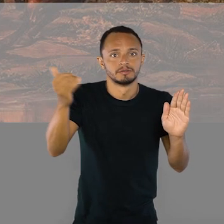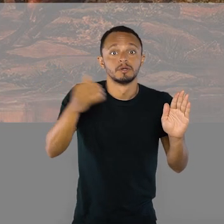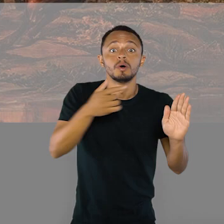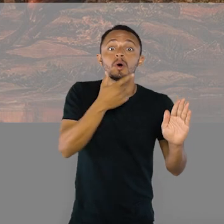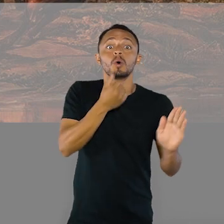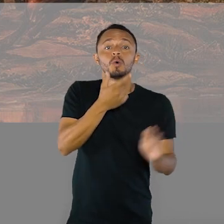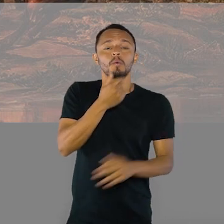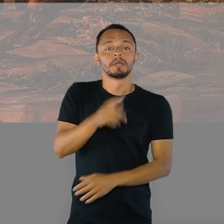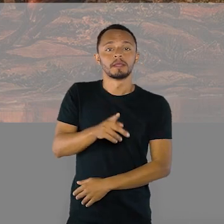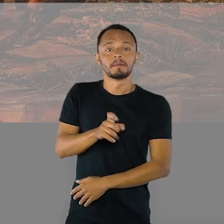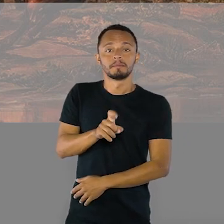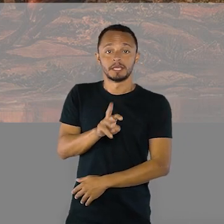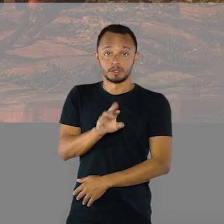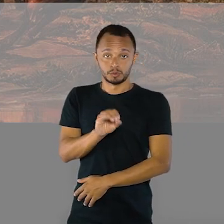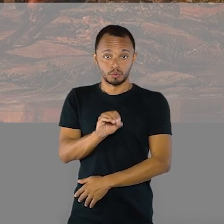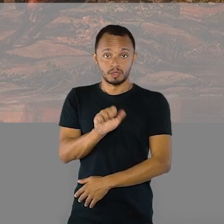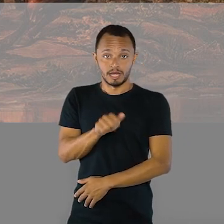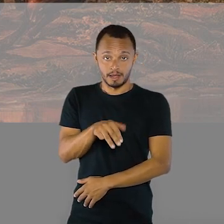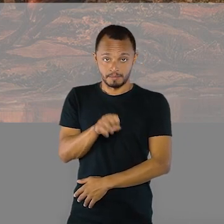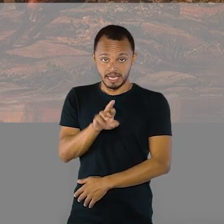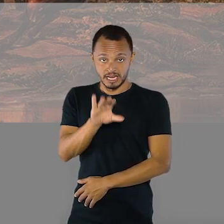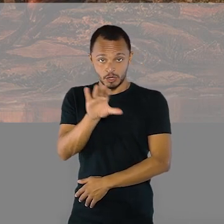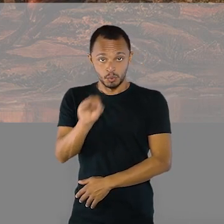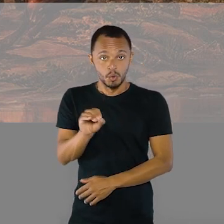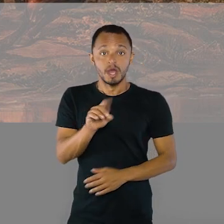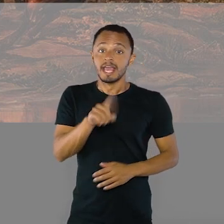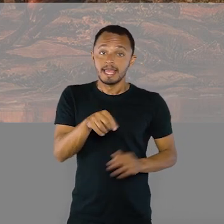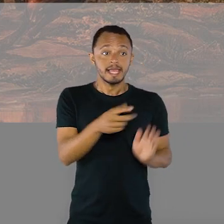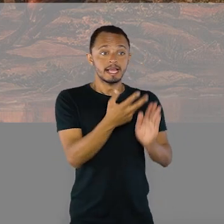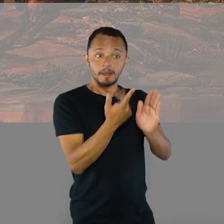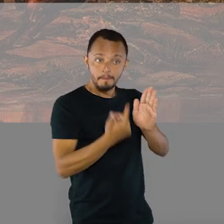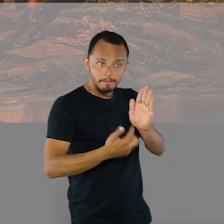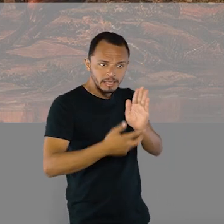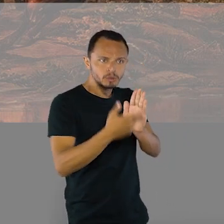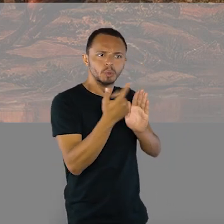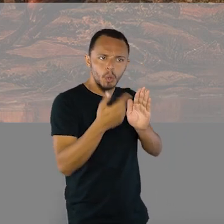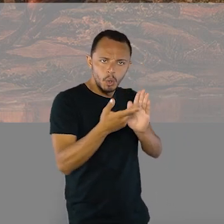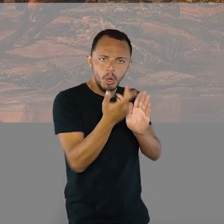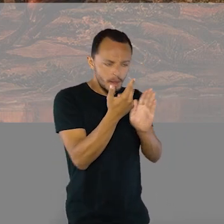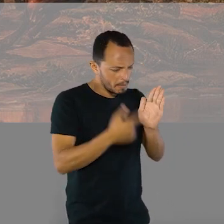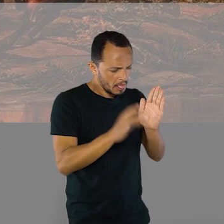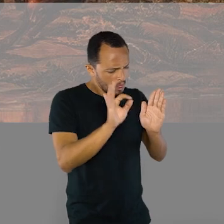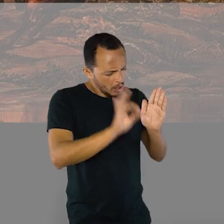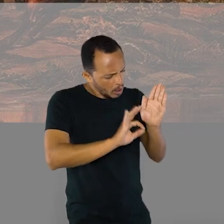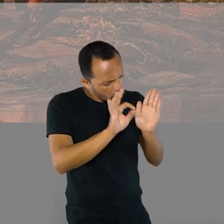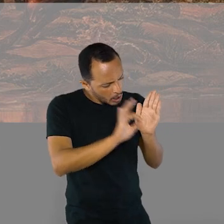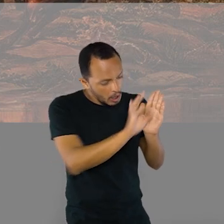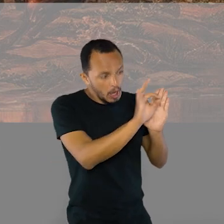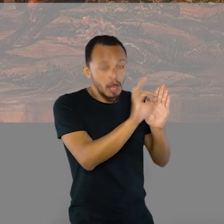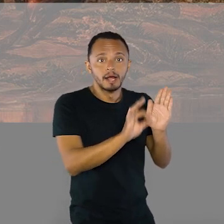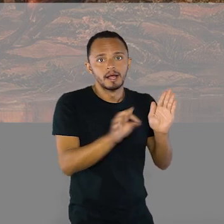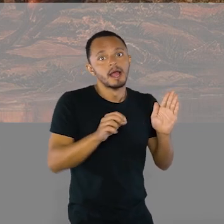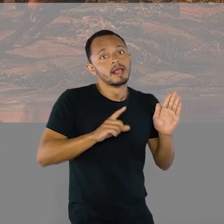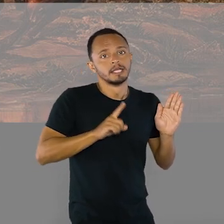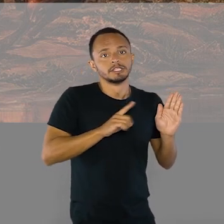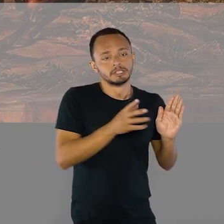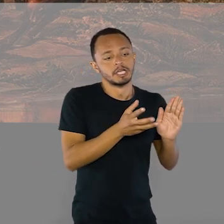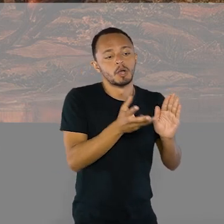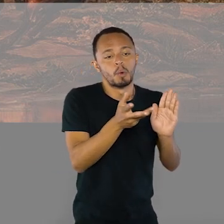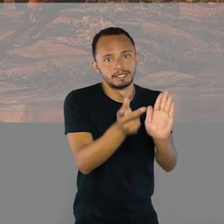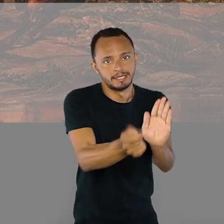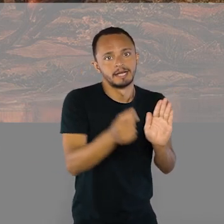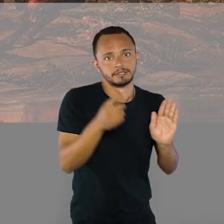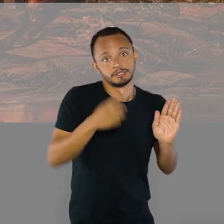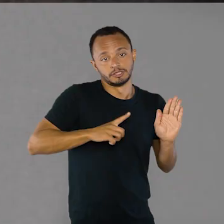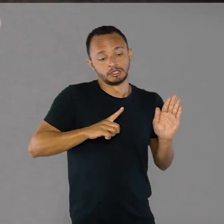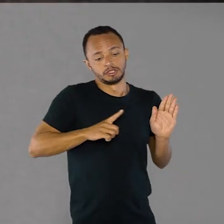como pintor. Nenhuma tela ficaria no imaginário da maneira como ficou se não tivesse qualidade. Pedro Américo